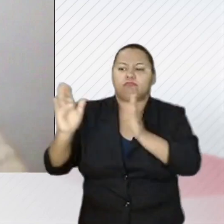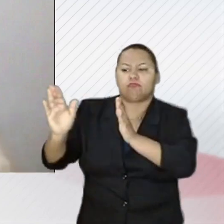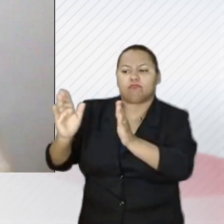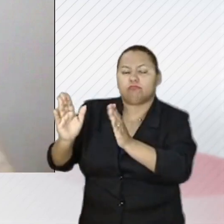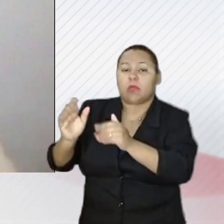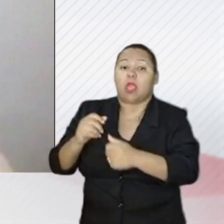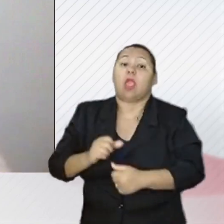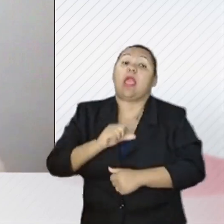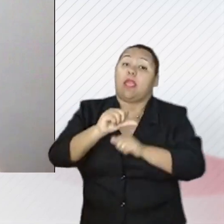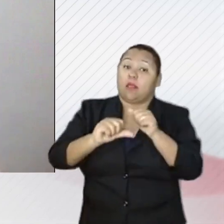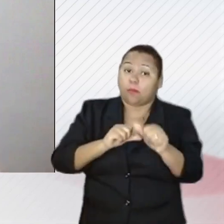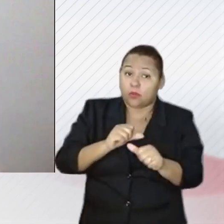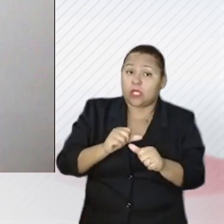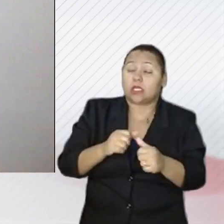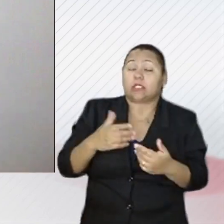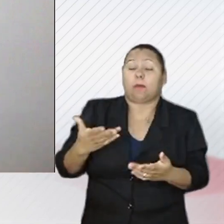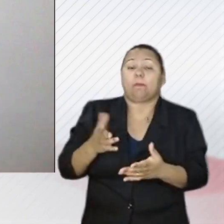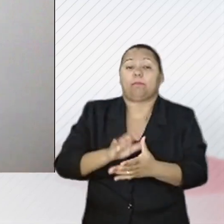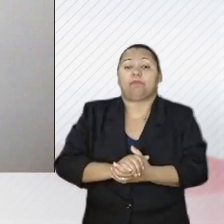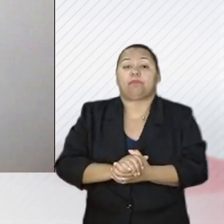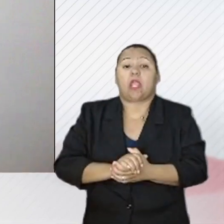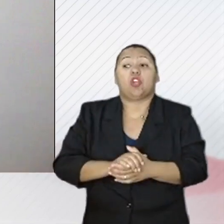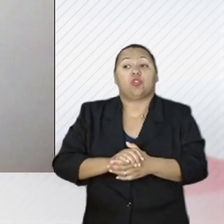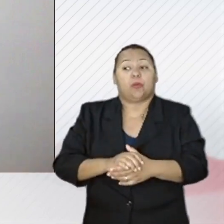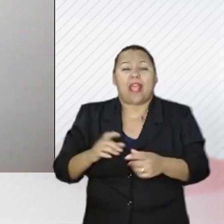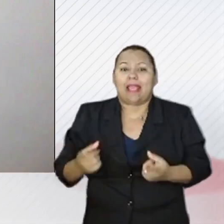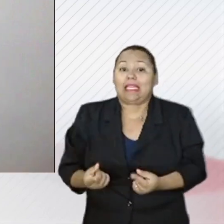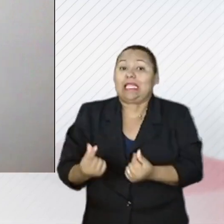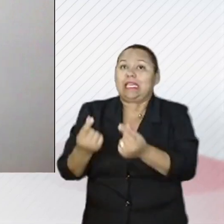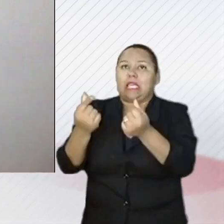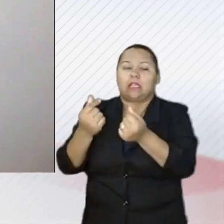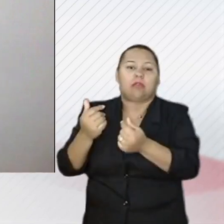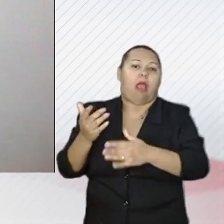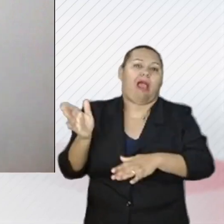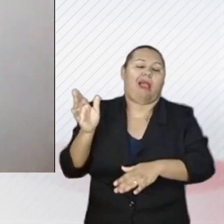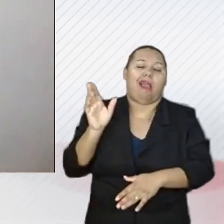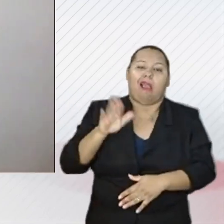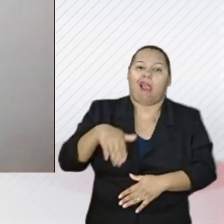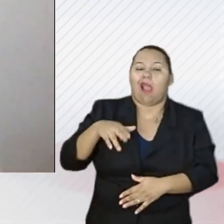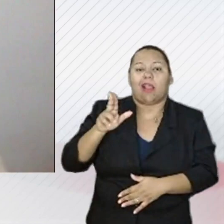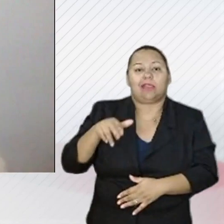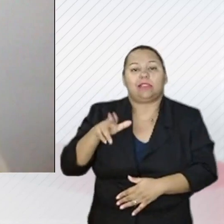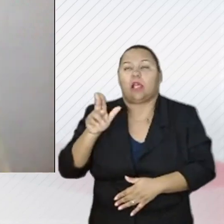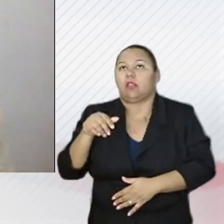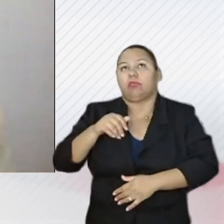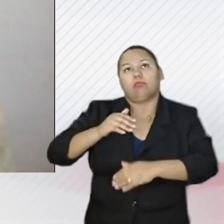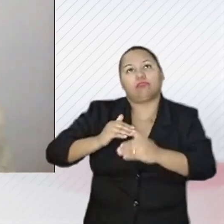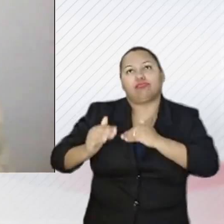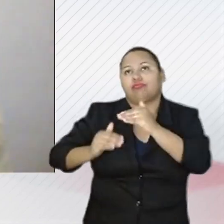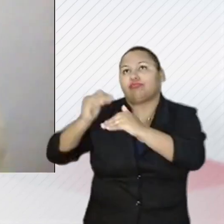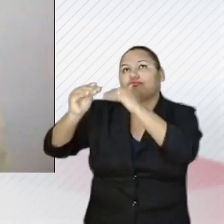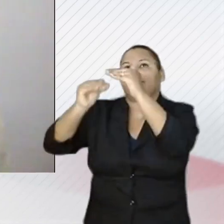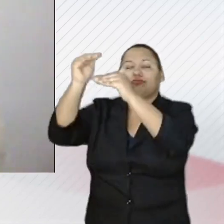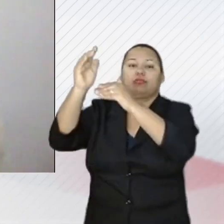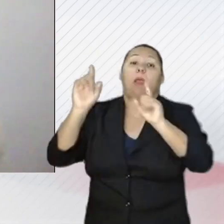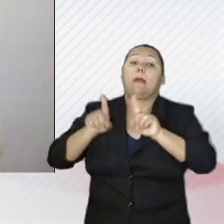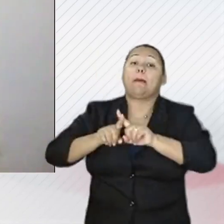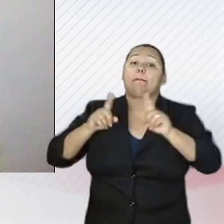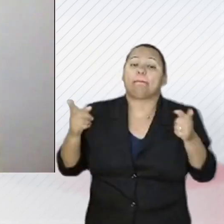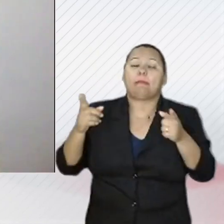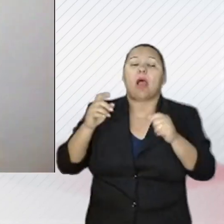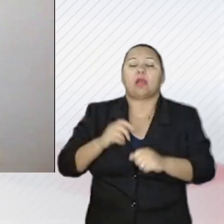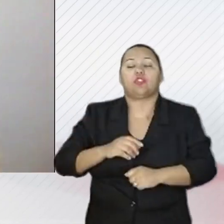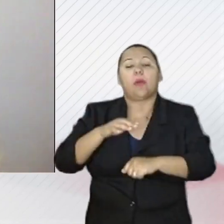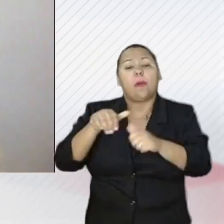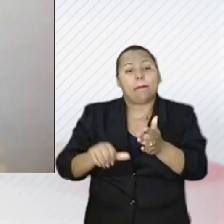o patrimônio e sobre a riqueza, a gente ainda não avançou, né, nesse debate. Mas esse primeiro debate vai ser sobre o consumo, que a ideia